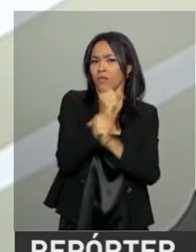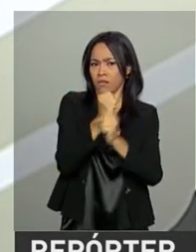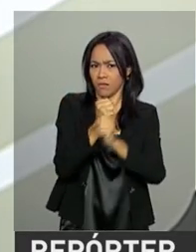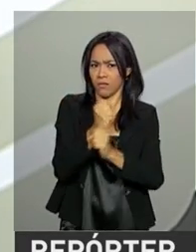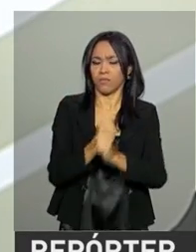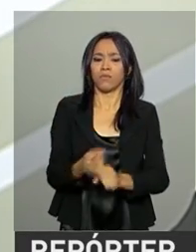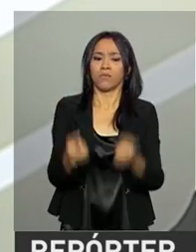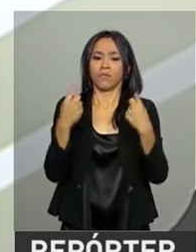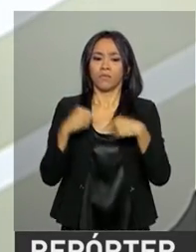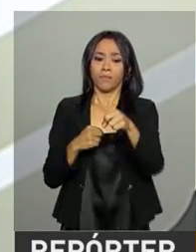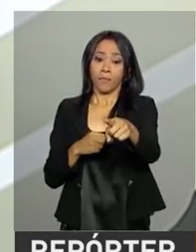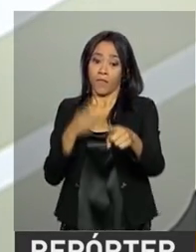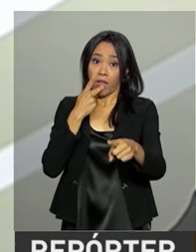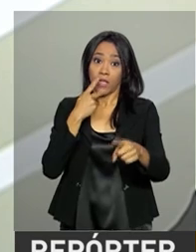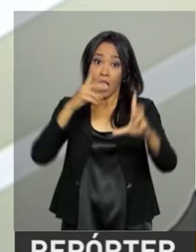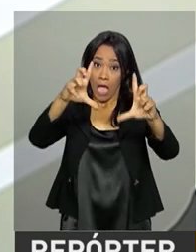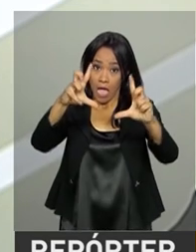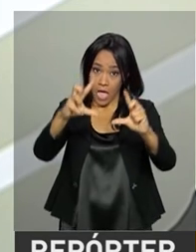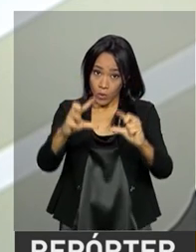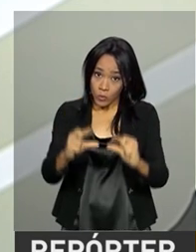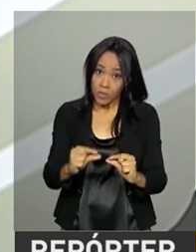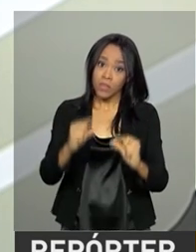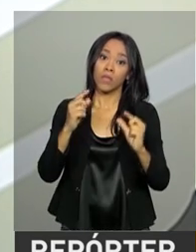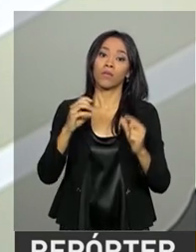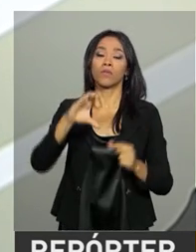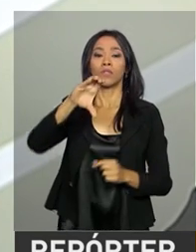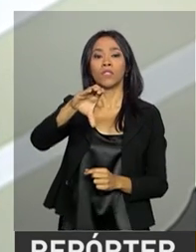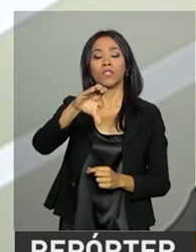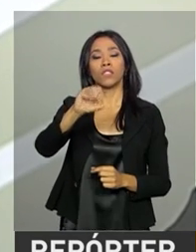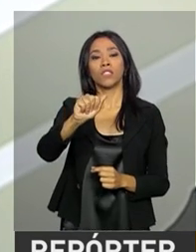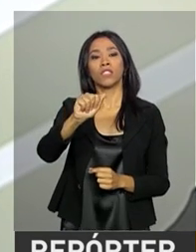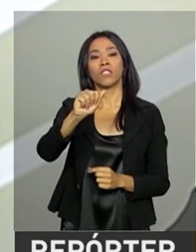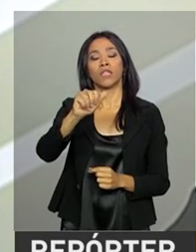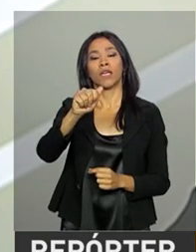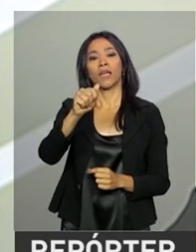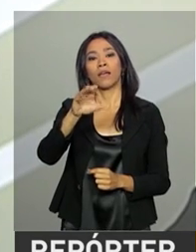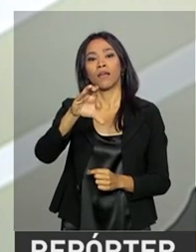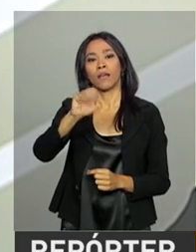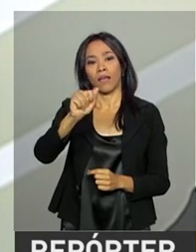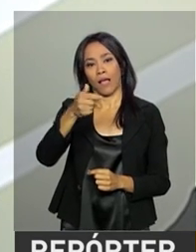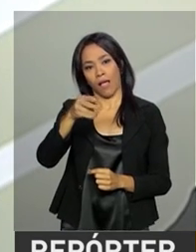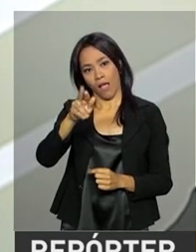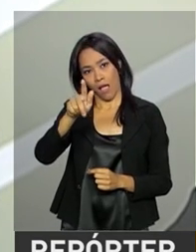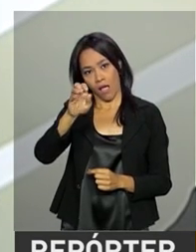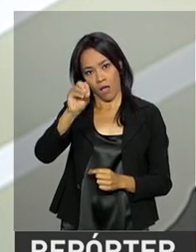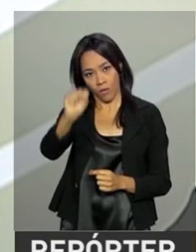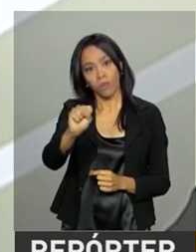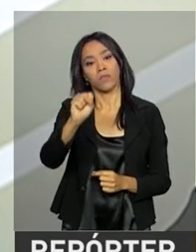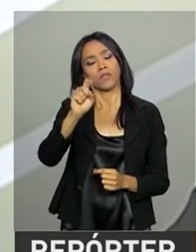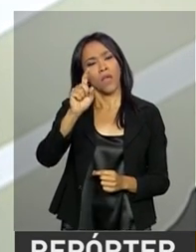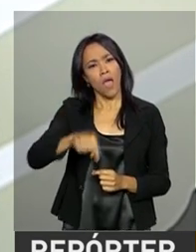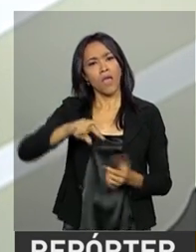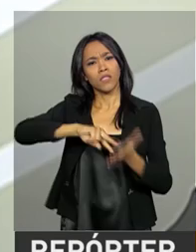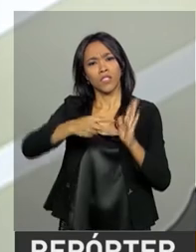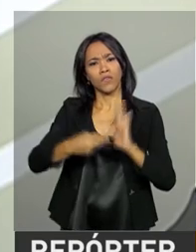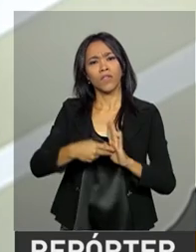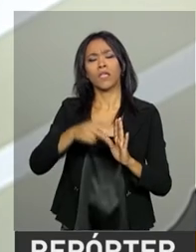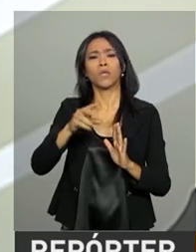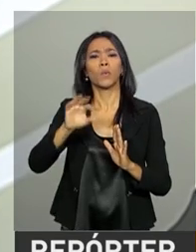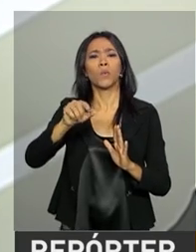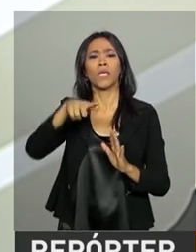redução até agora desses 3.290 cargos implica uma redução anual